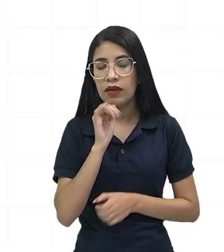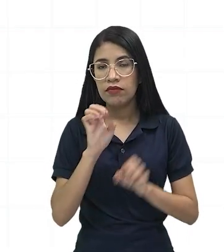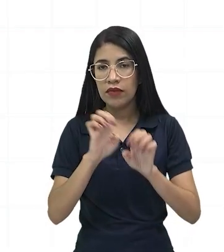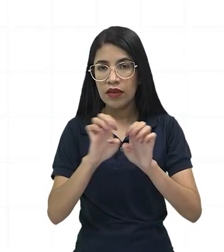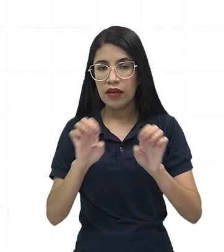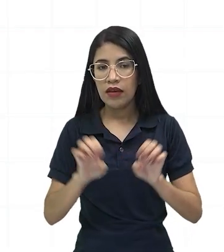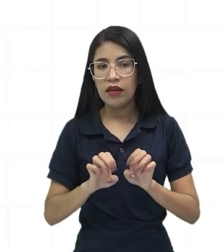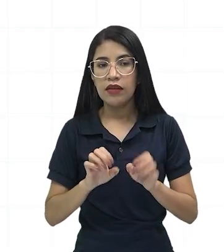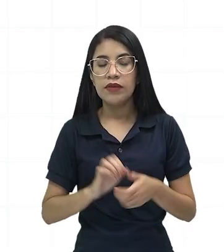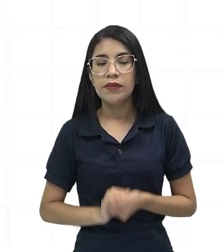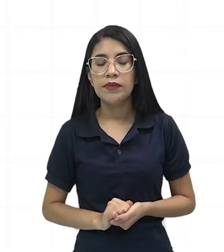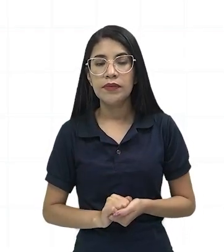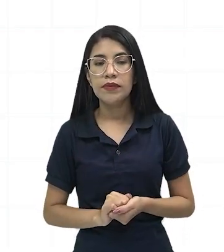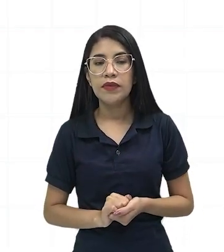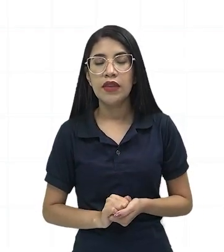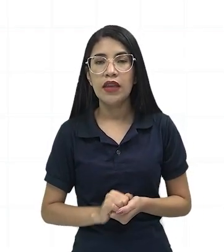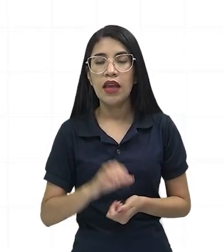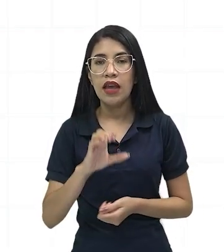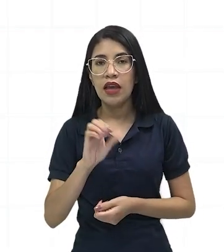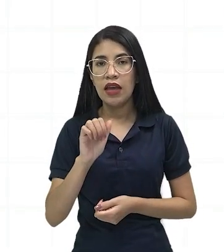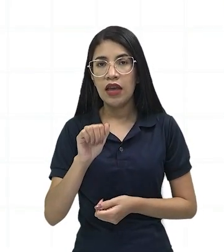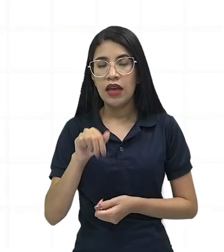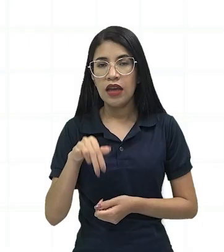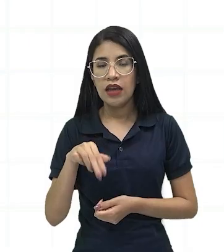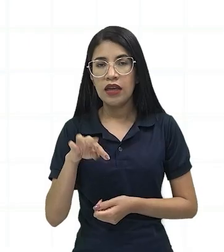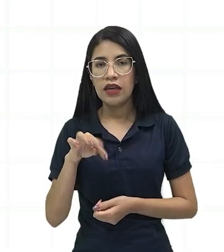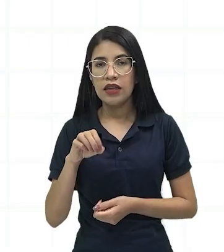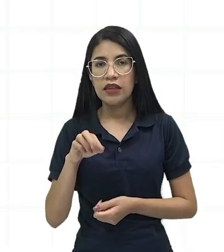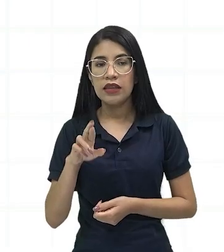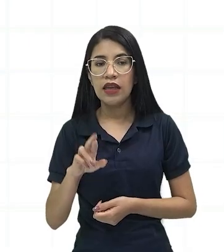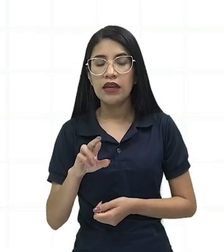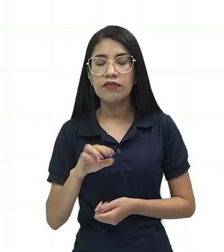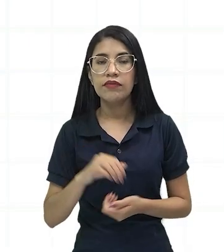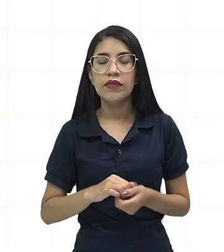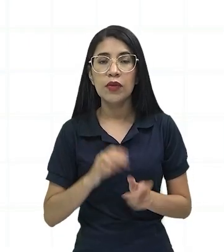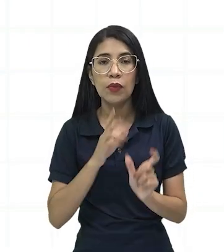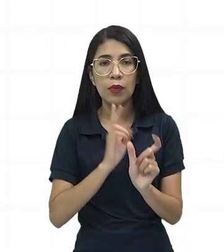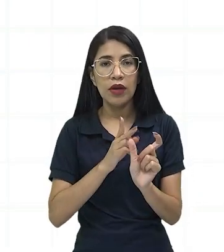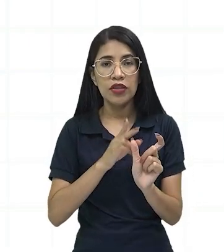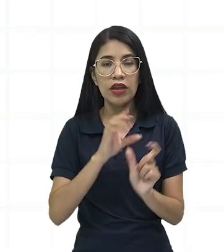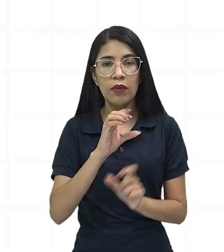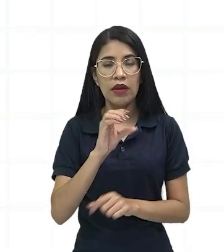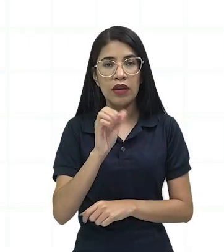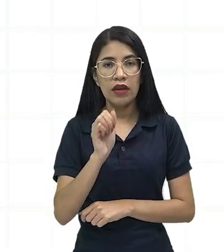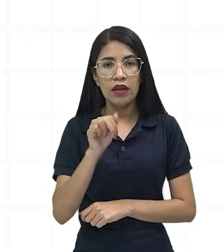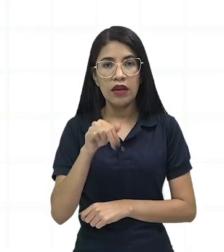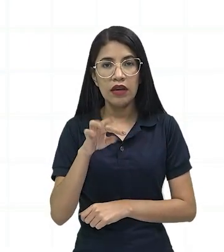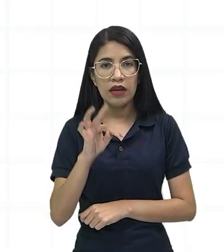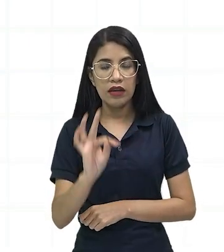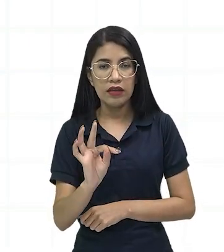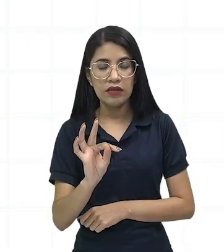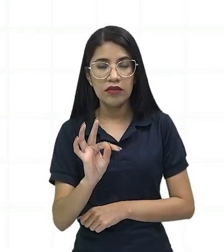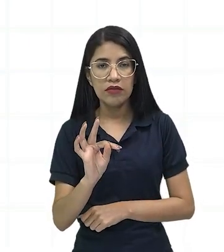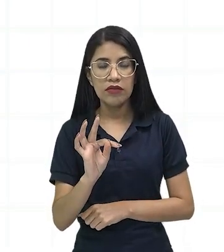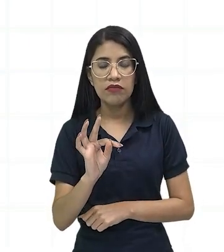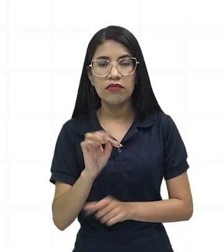estrutura. Cantar, cante, vai ser o meu radical. Vai ser a parte da minha